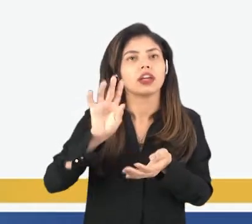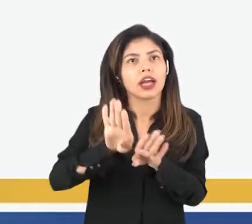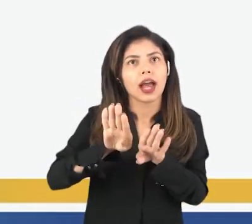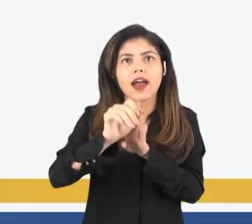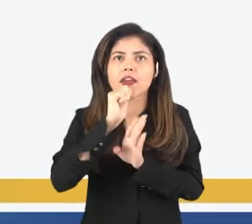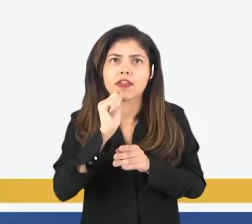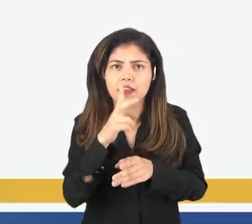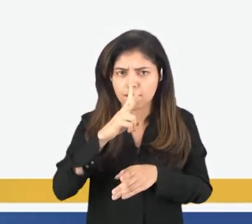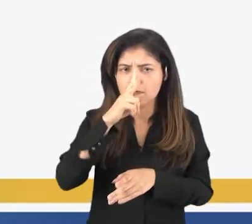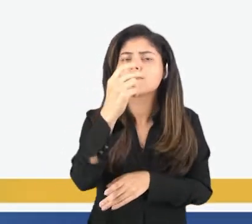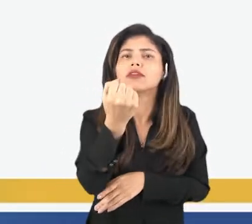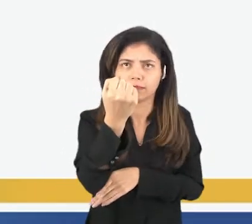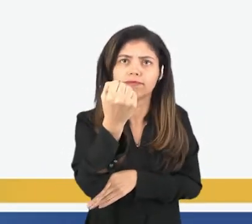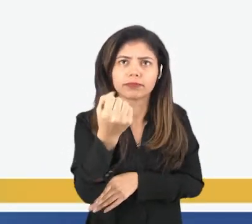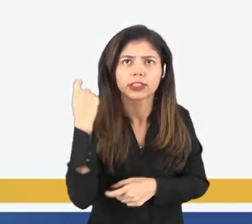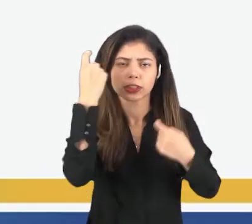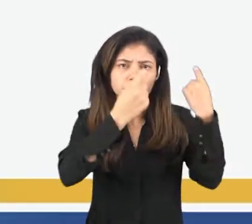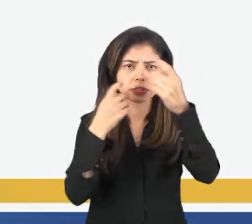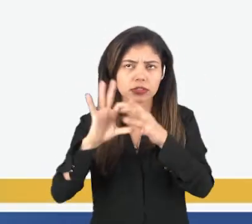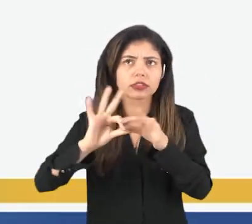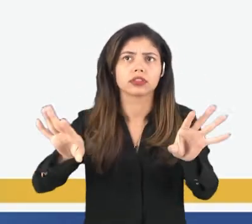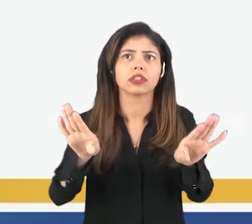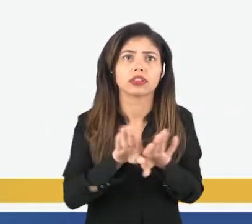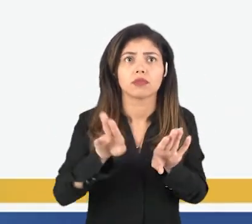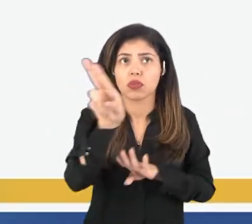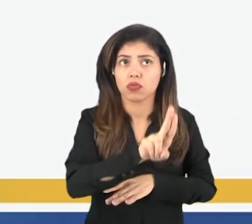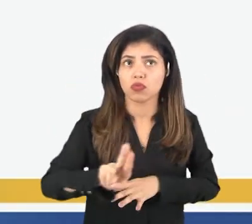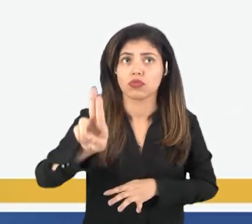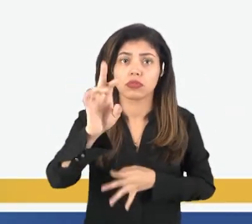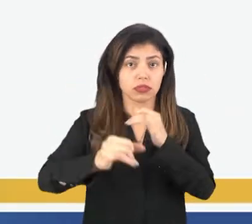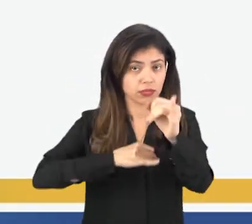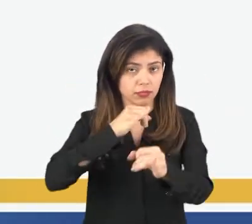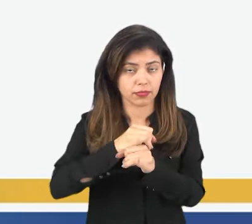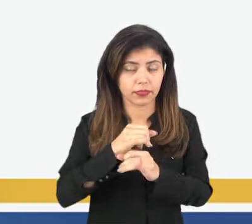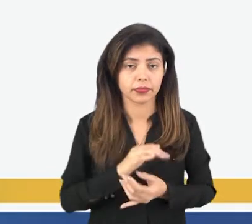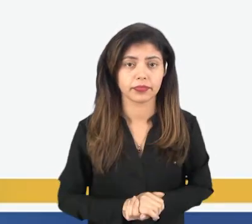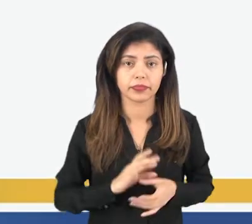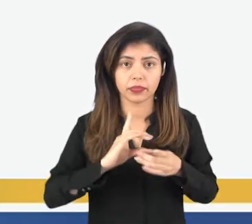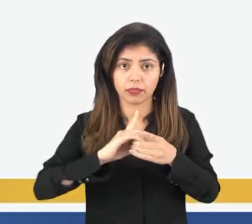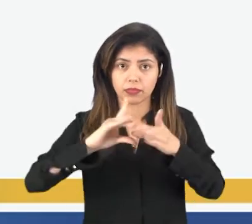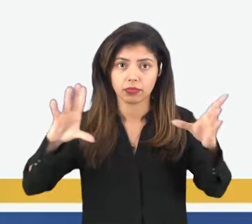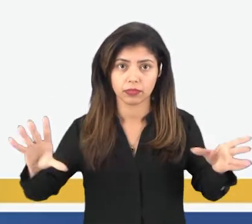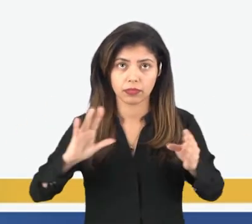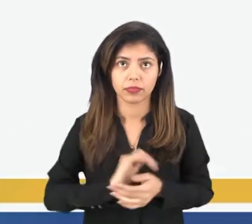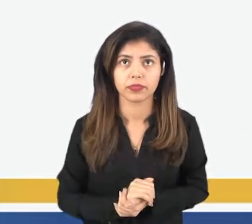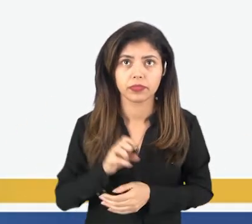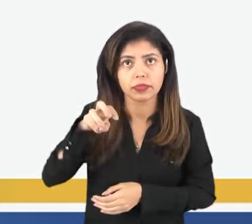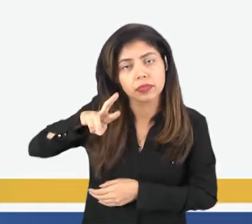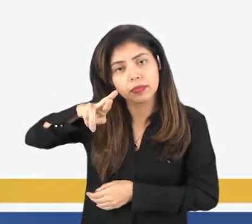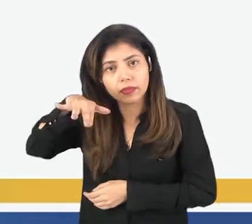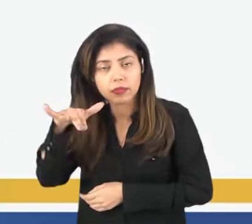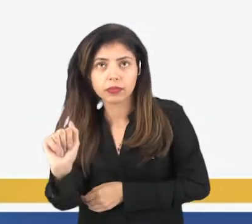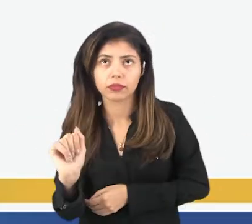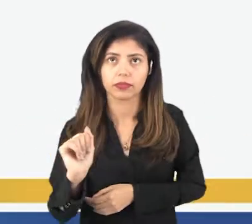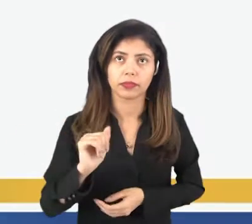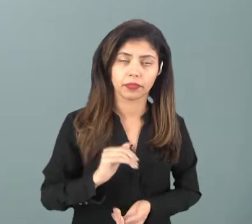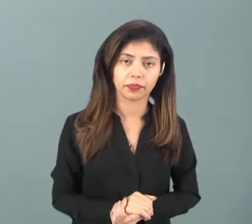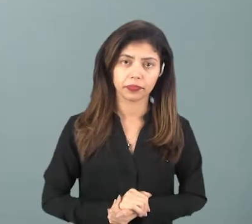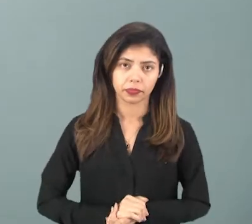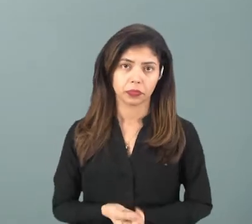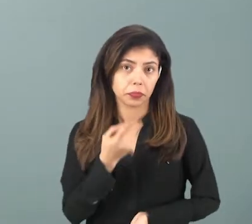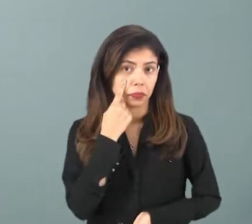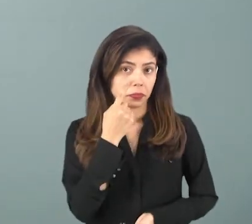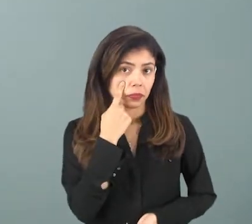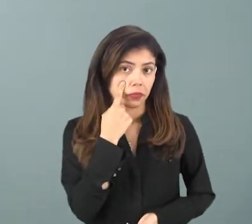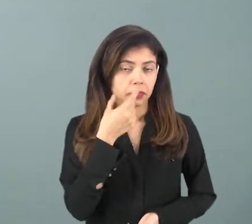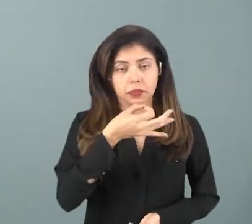fortalecer ainda mais a liberdade de expressão e o uso democrático da internet. Olha só, Mariana Cantarino. Então aí a gente